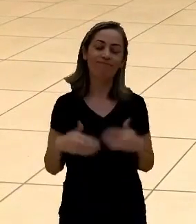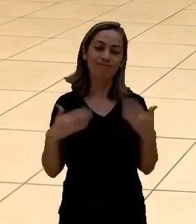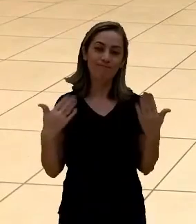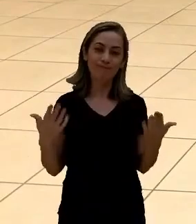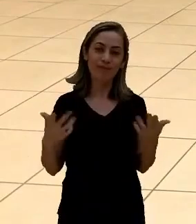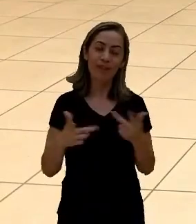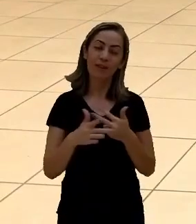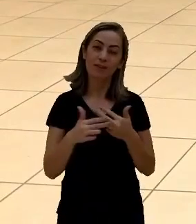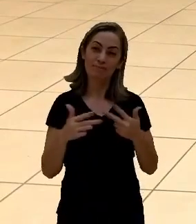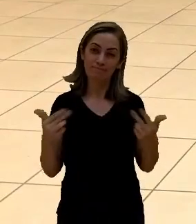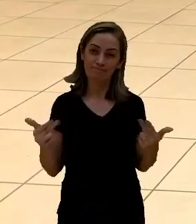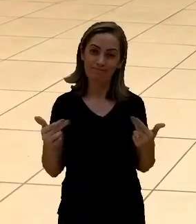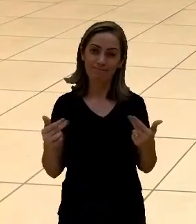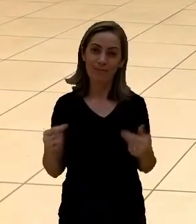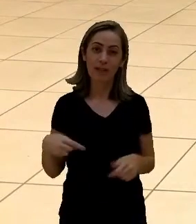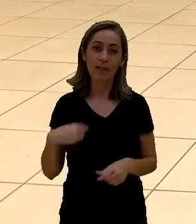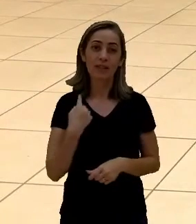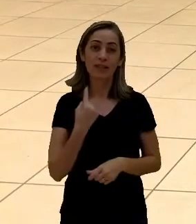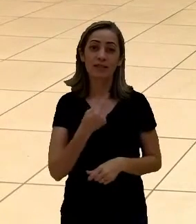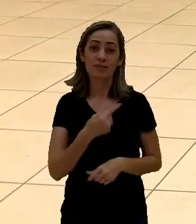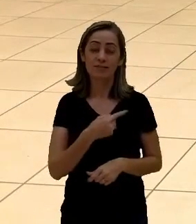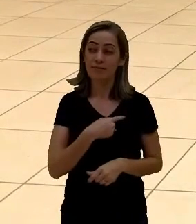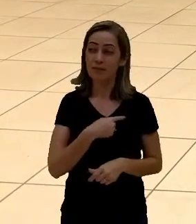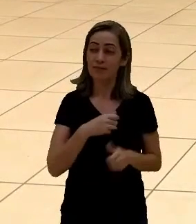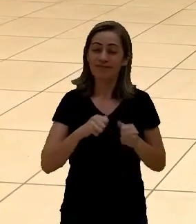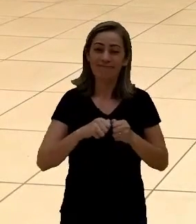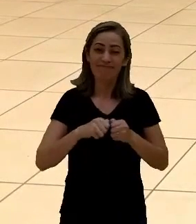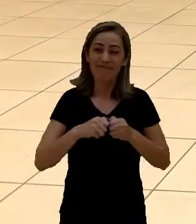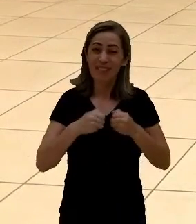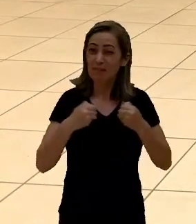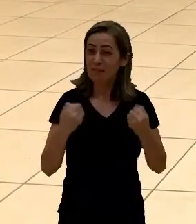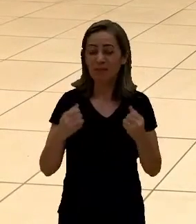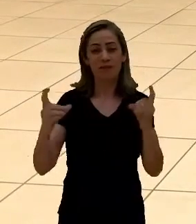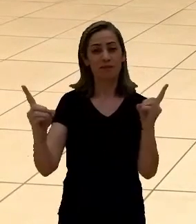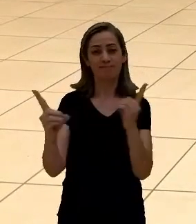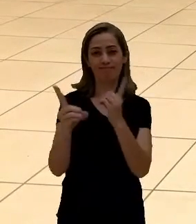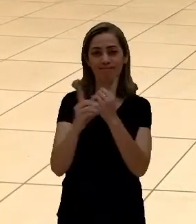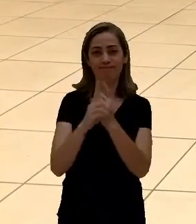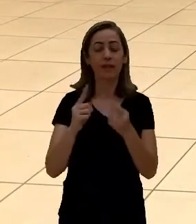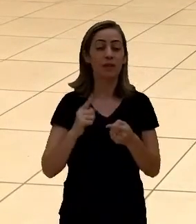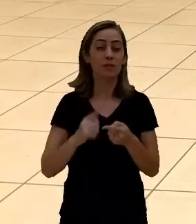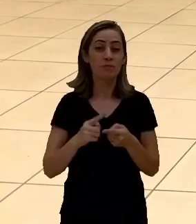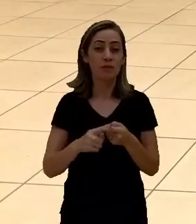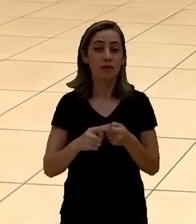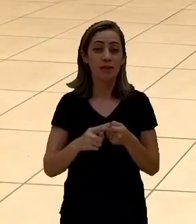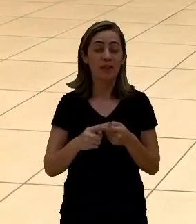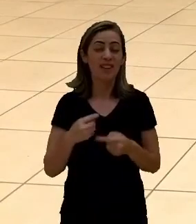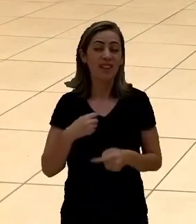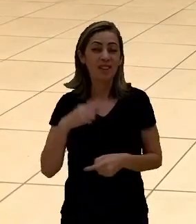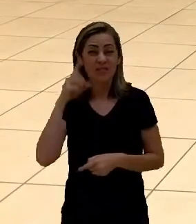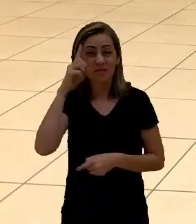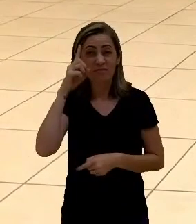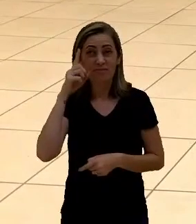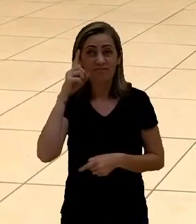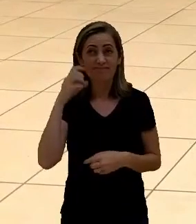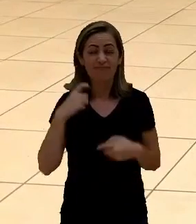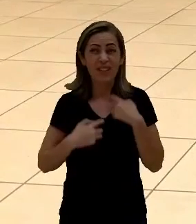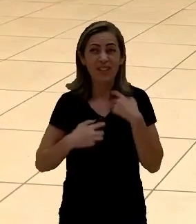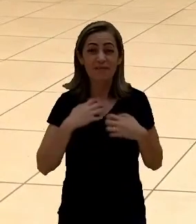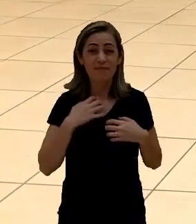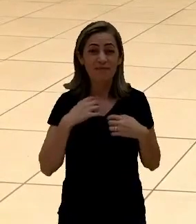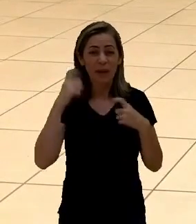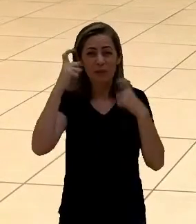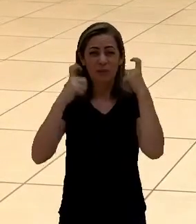muitas vezes nós quebramos este encontro por quê Porque eu tô preocupado na em